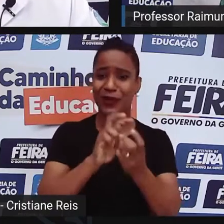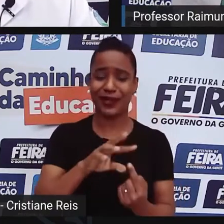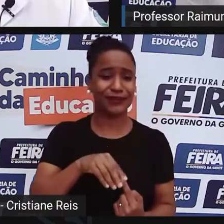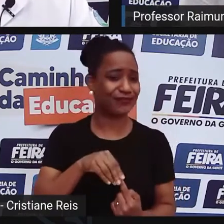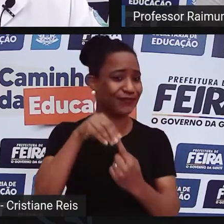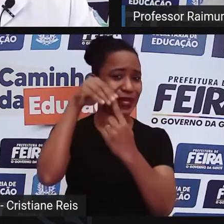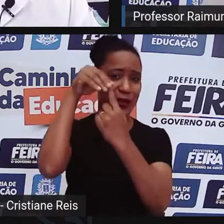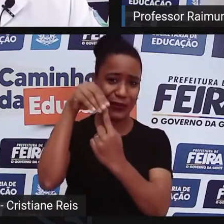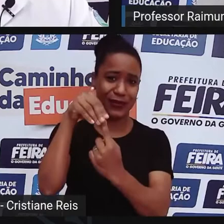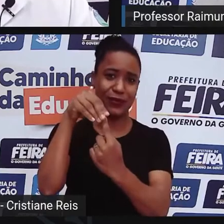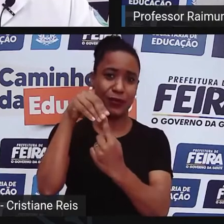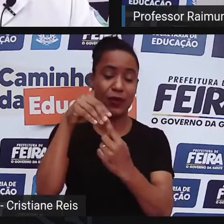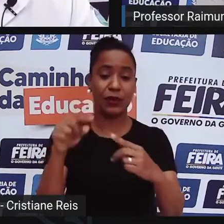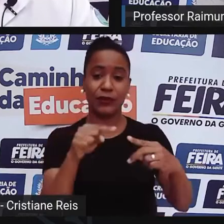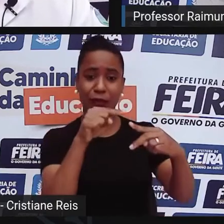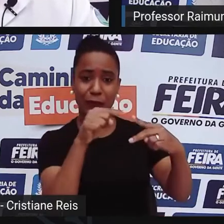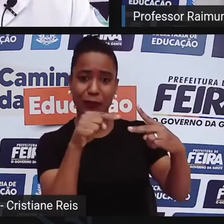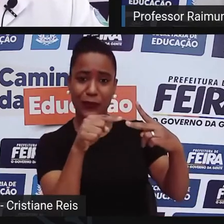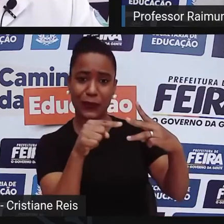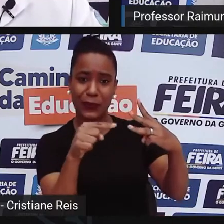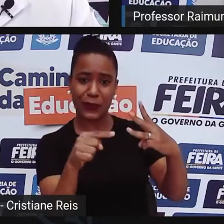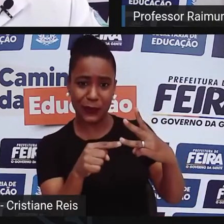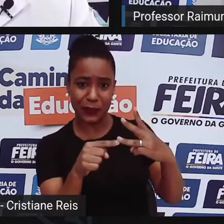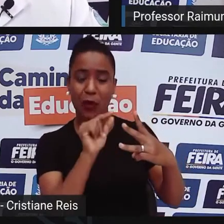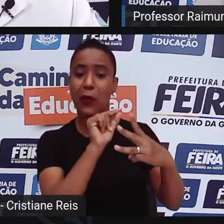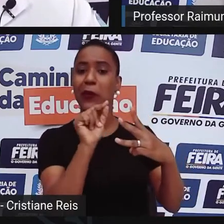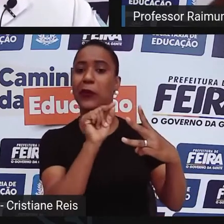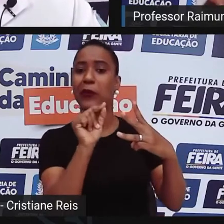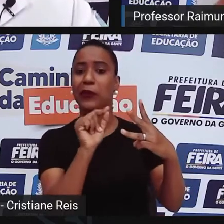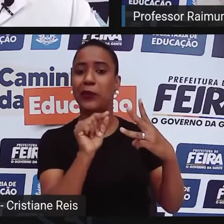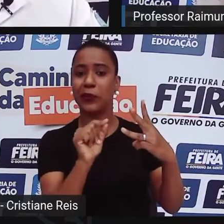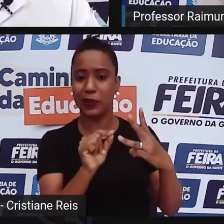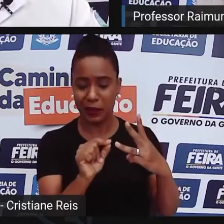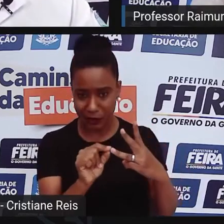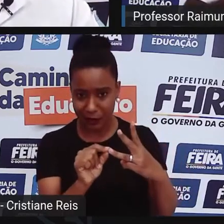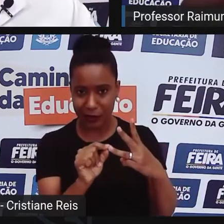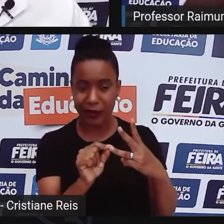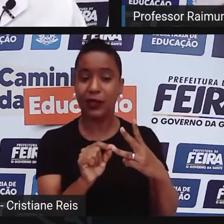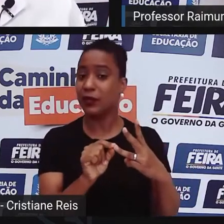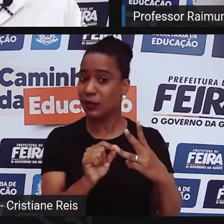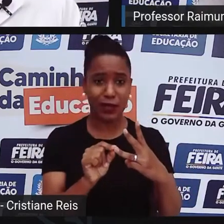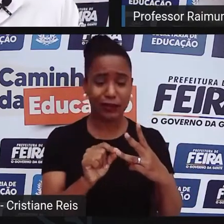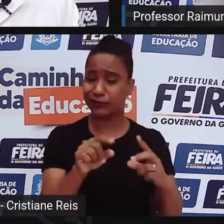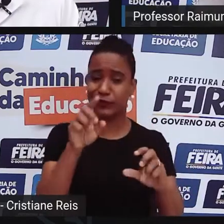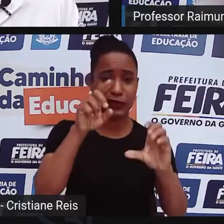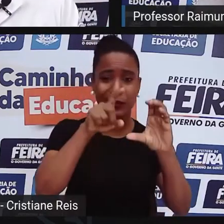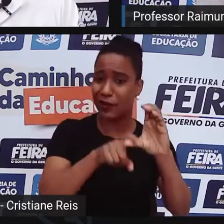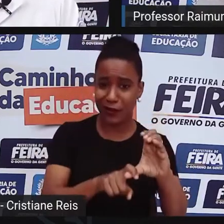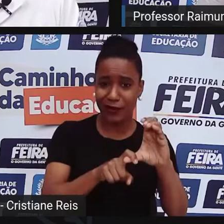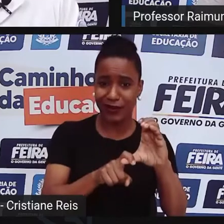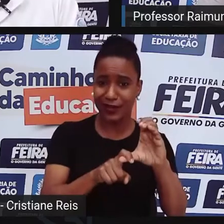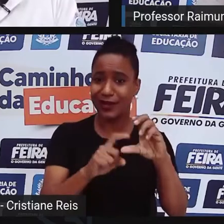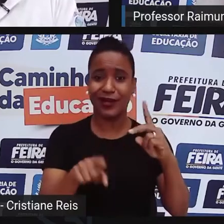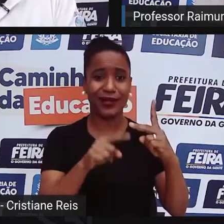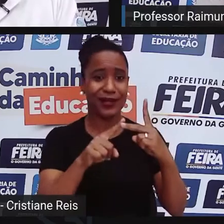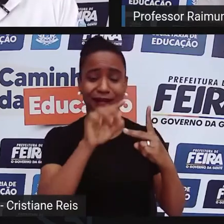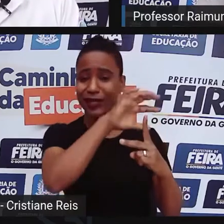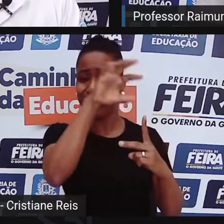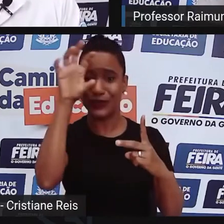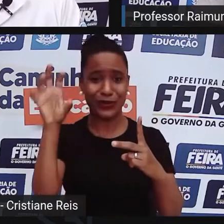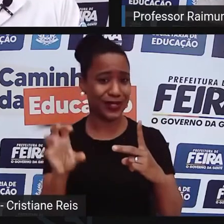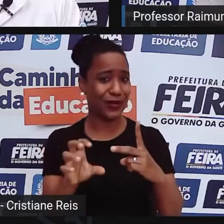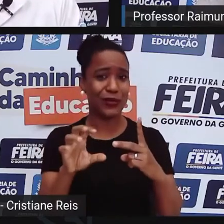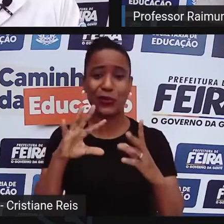dessas definições, desses parâmetros da definição angola e regional, eram todos capoeiras. Uma luta de